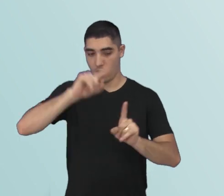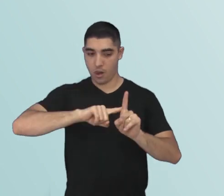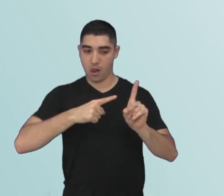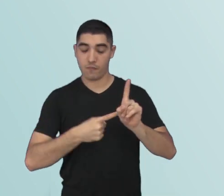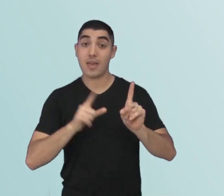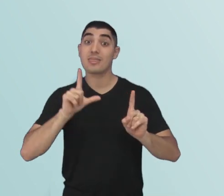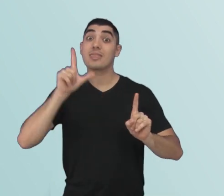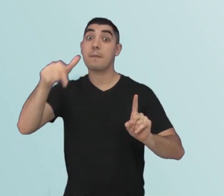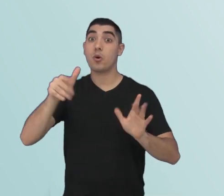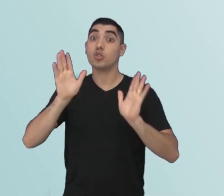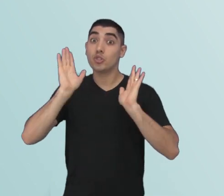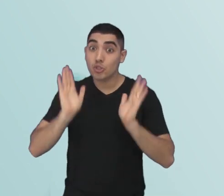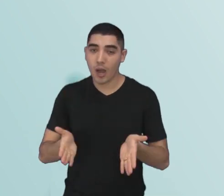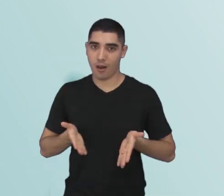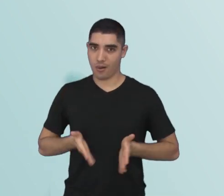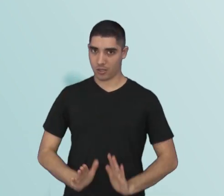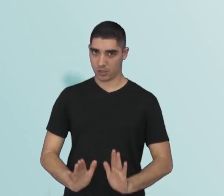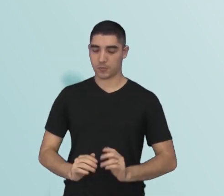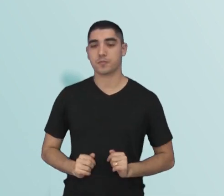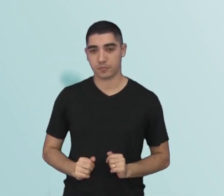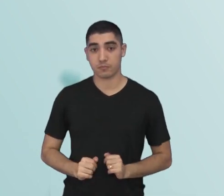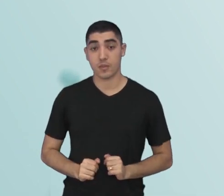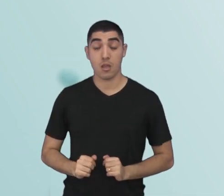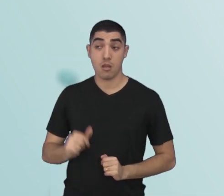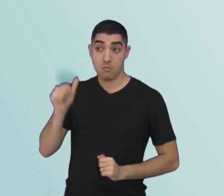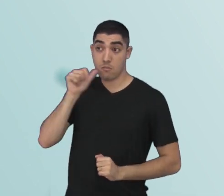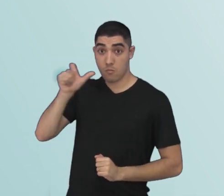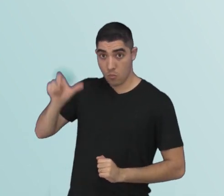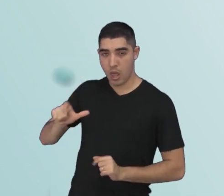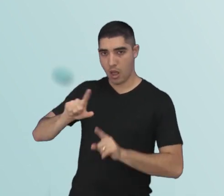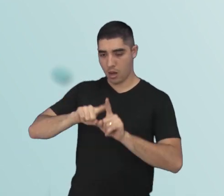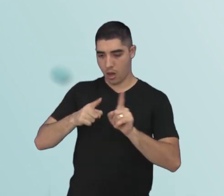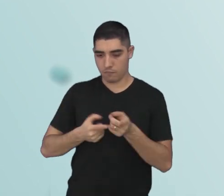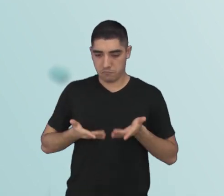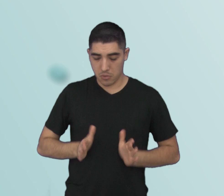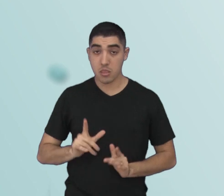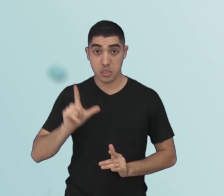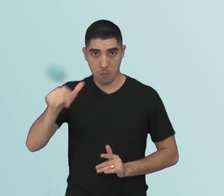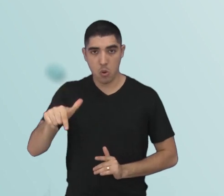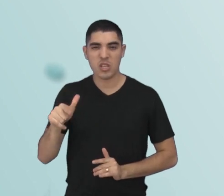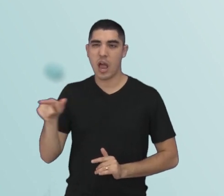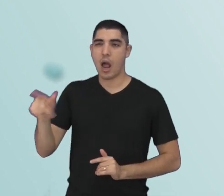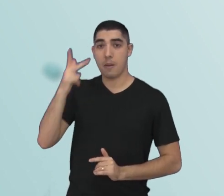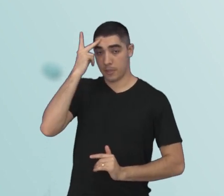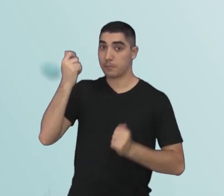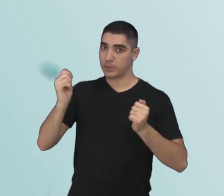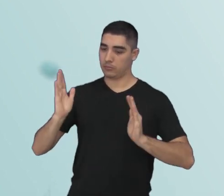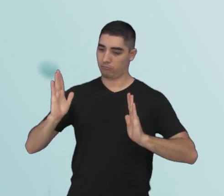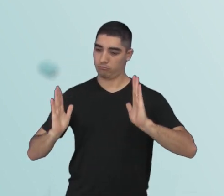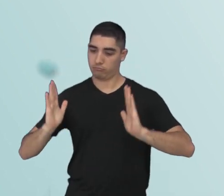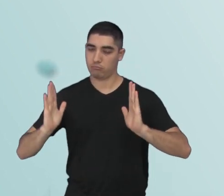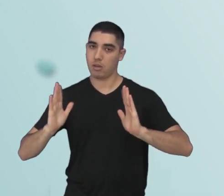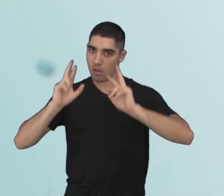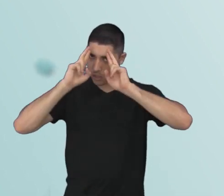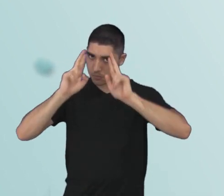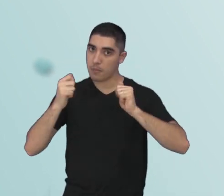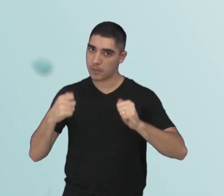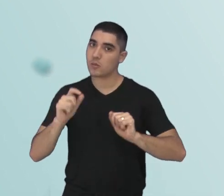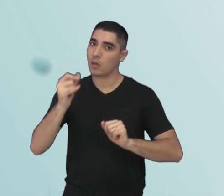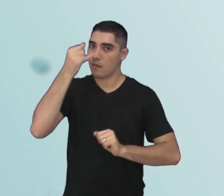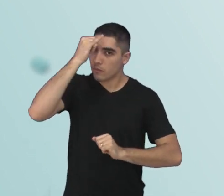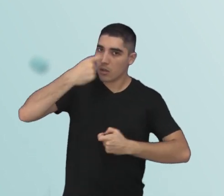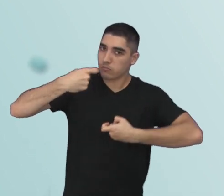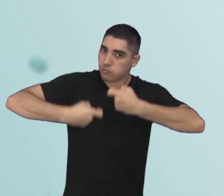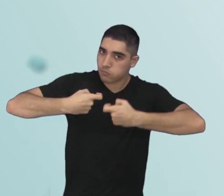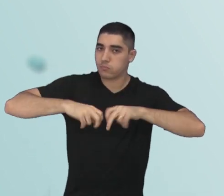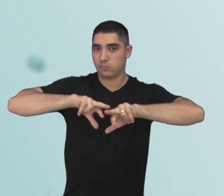A mulher no pós-parto não deve descuidar da sua contracepção, garantindo um intervalo entre os partos adequado.